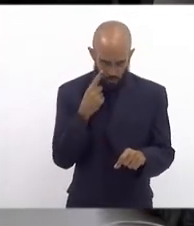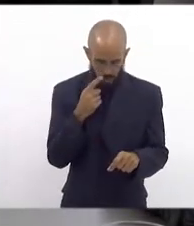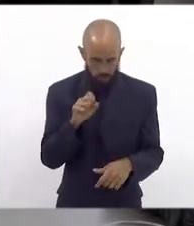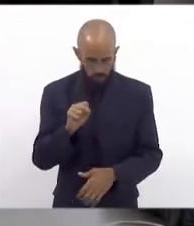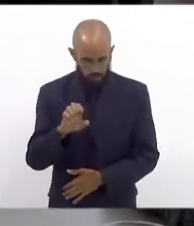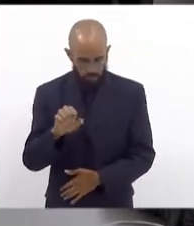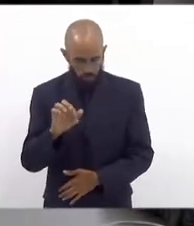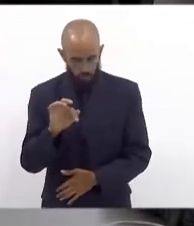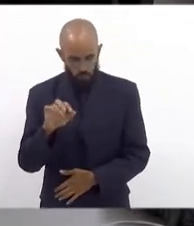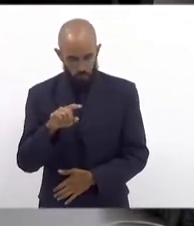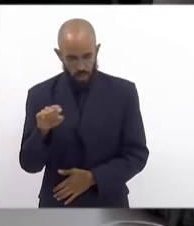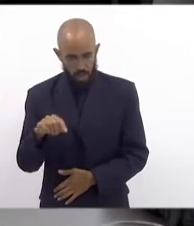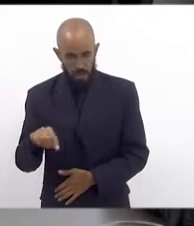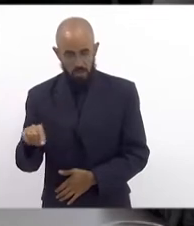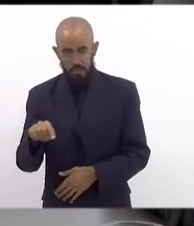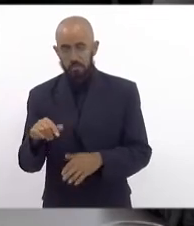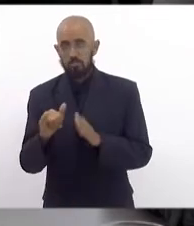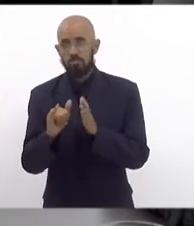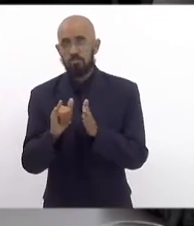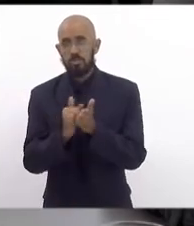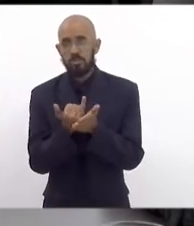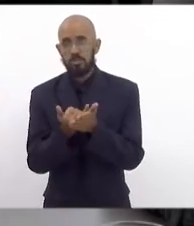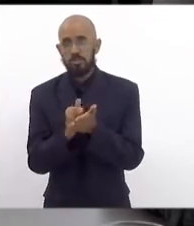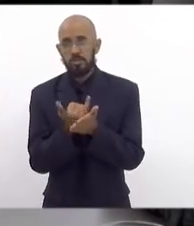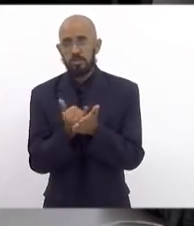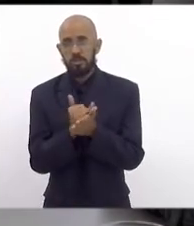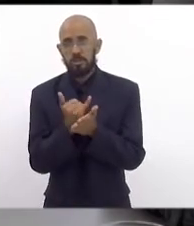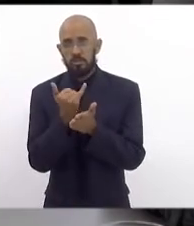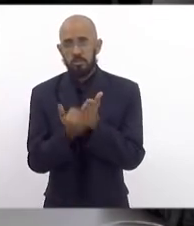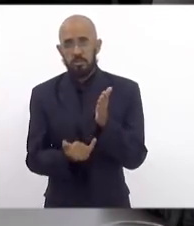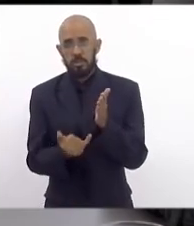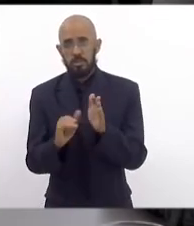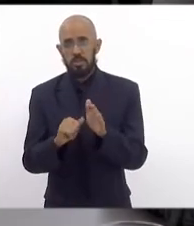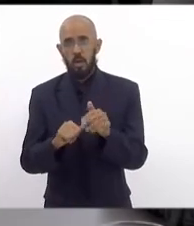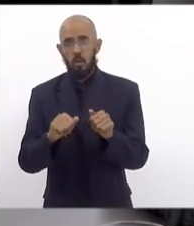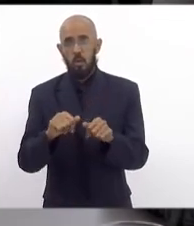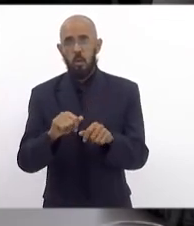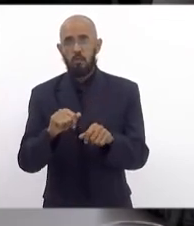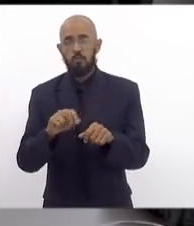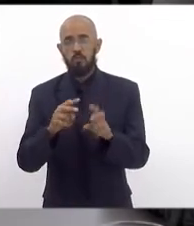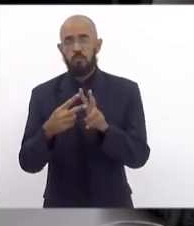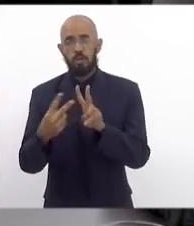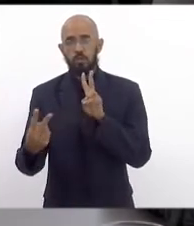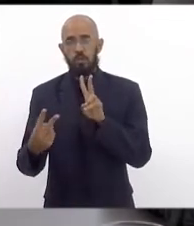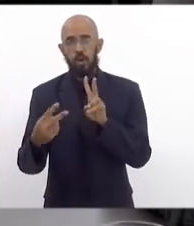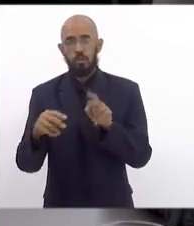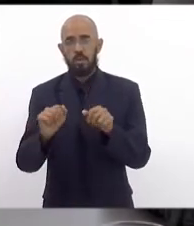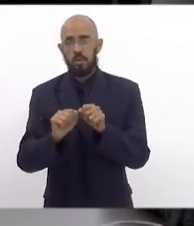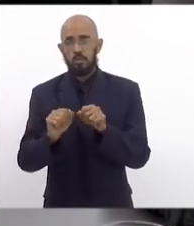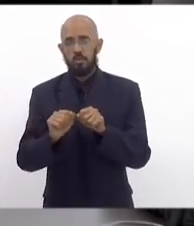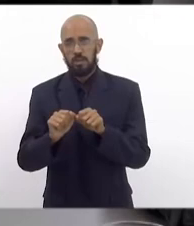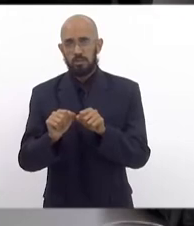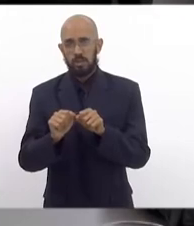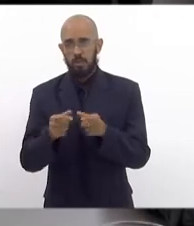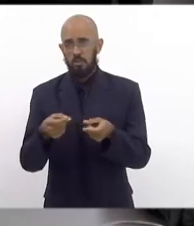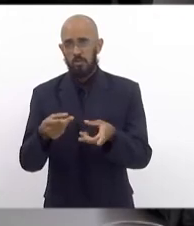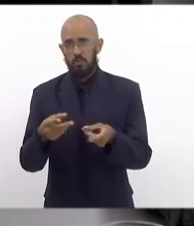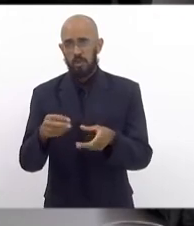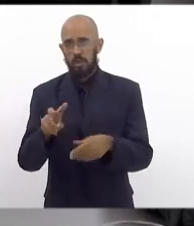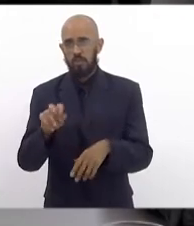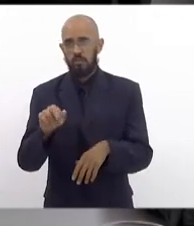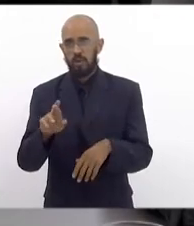uma inscrição virtual e ela operar como estabelecimento Varejista qualquer na rua Teresa que poder facilitar